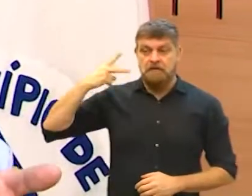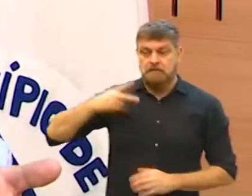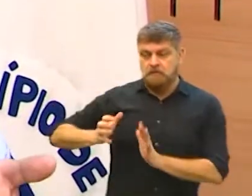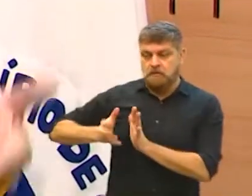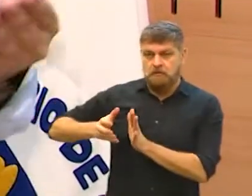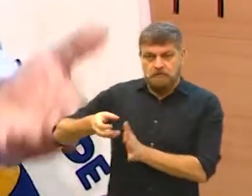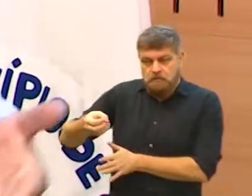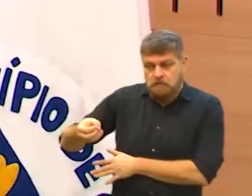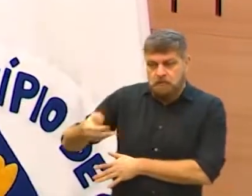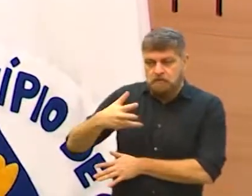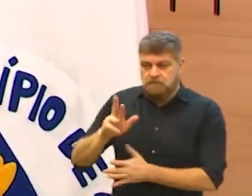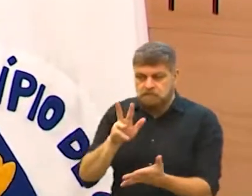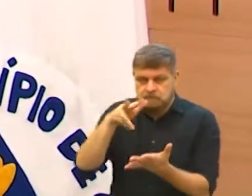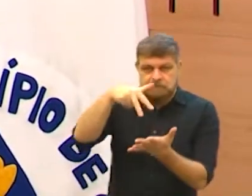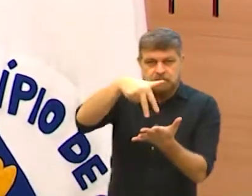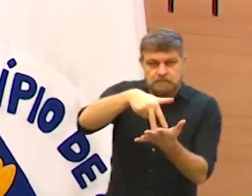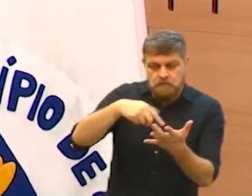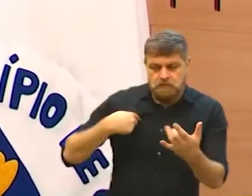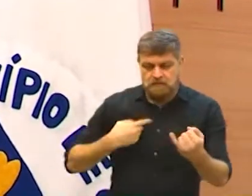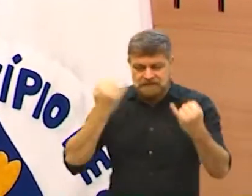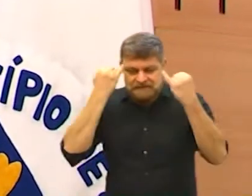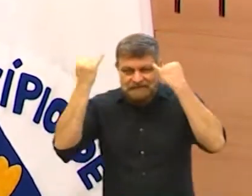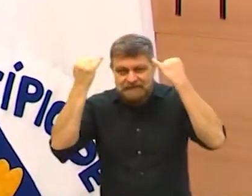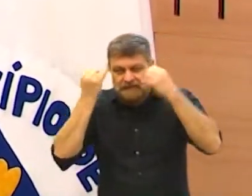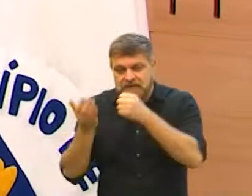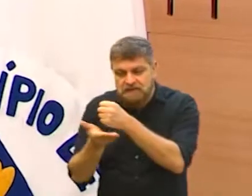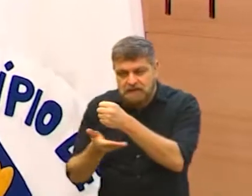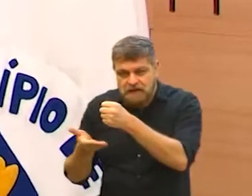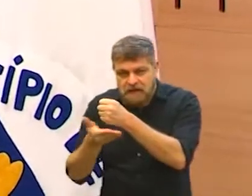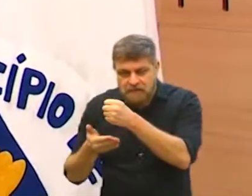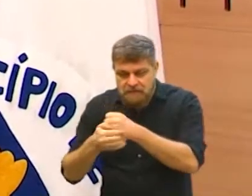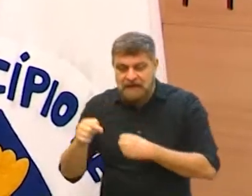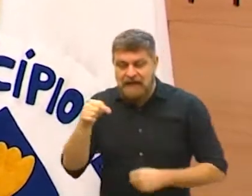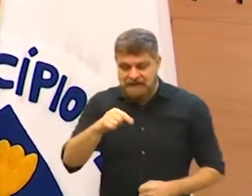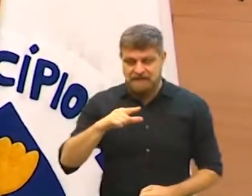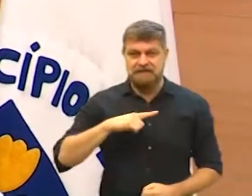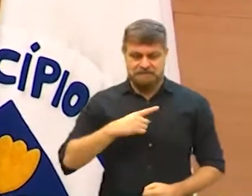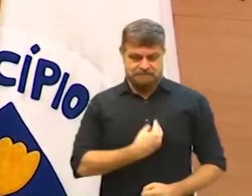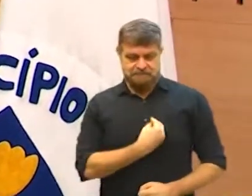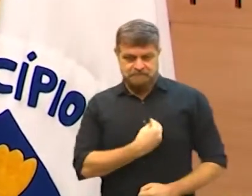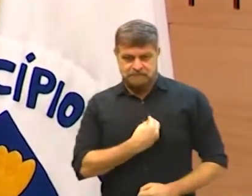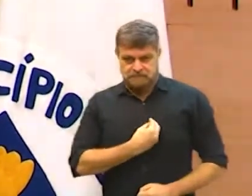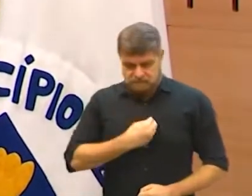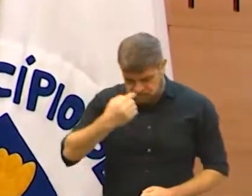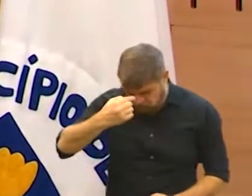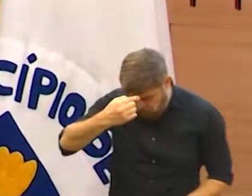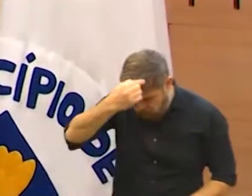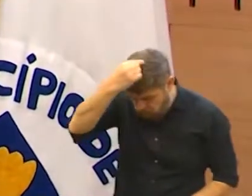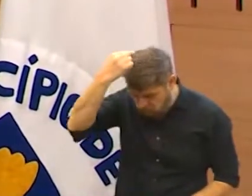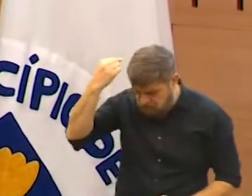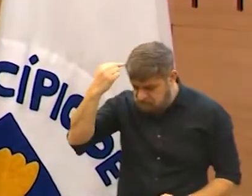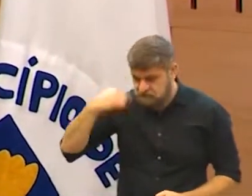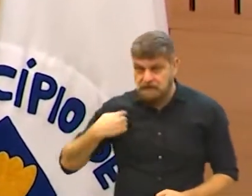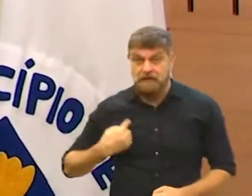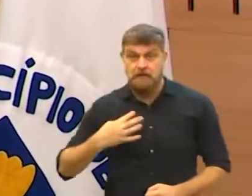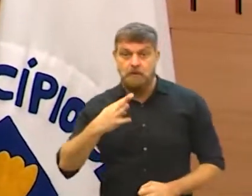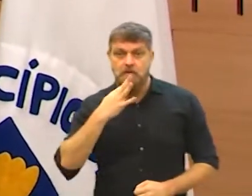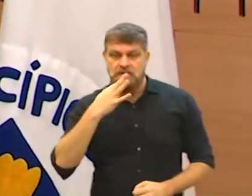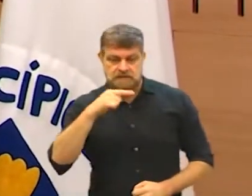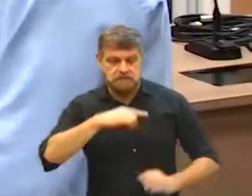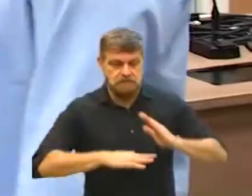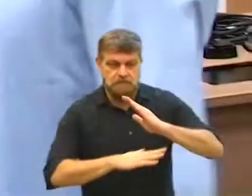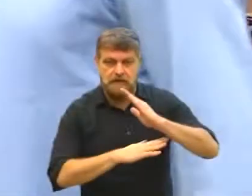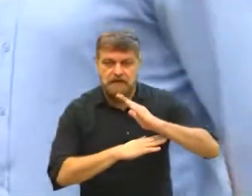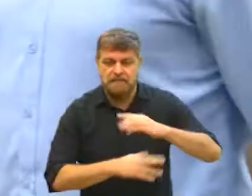tem um vereador do Novo, representando muito bem nossas ideias, nossos princípios, nossos valores, que é o Paulo Gaspar. Tive a oportunidade de